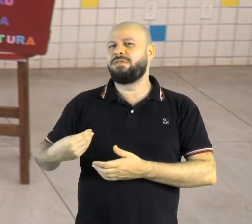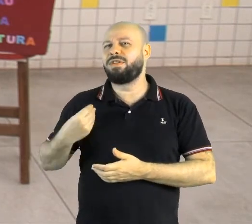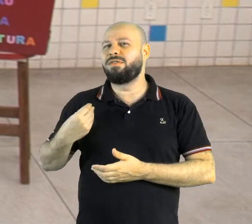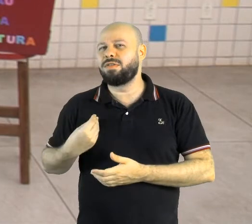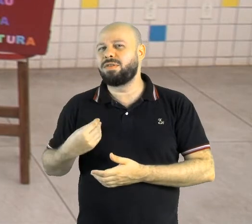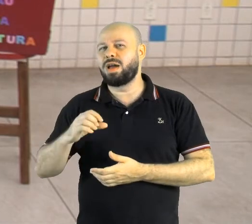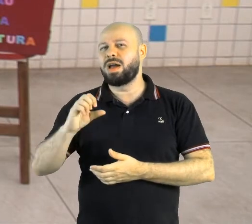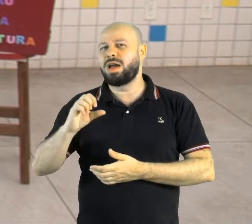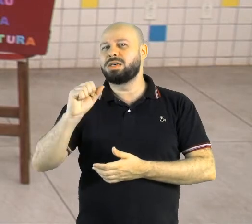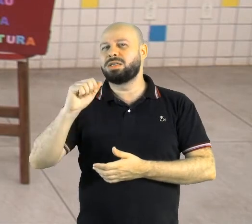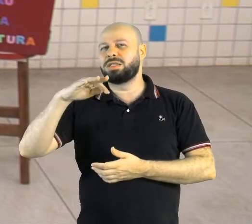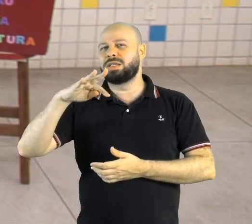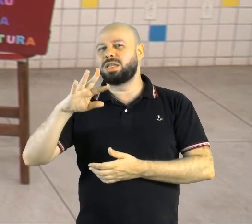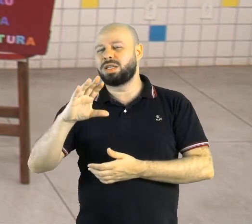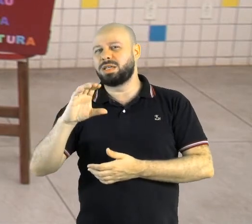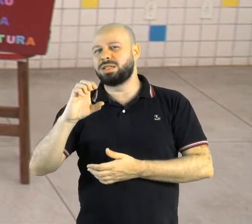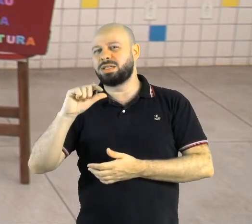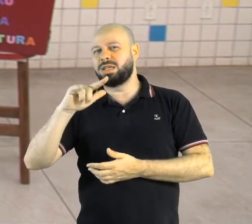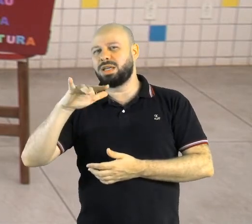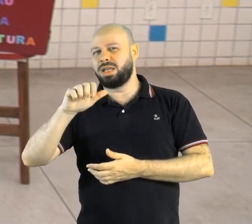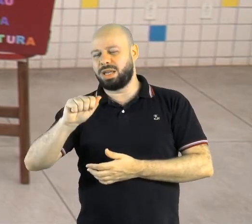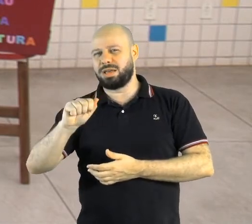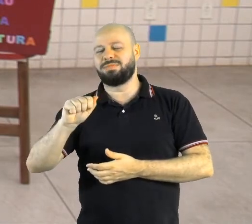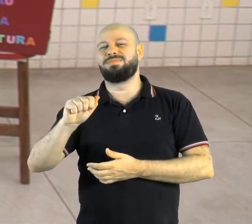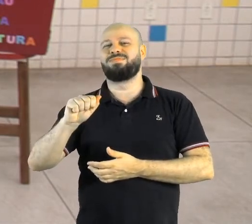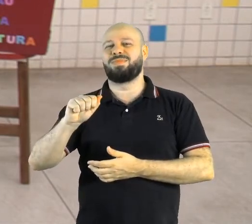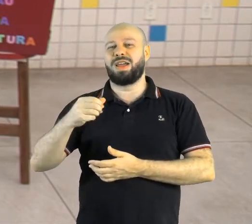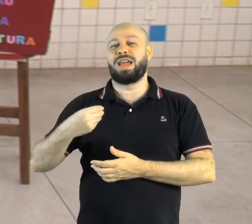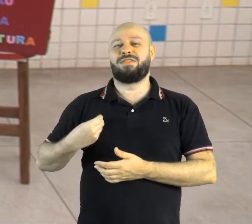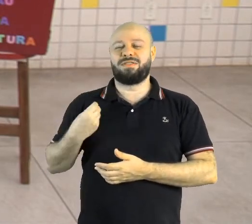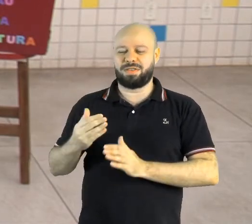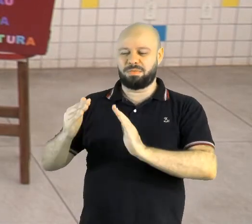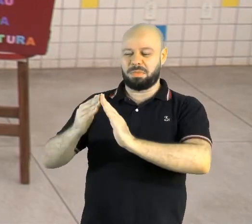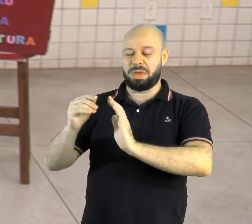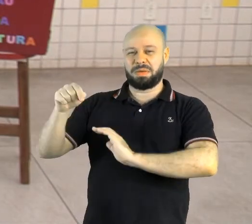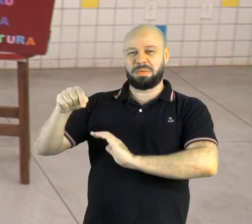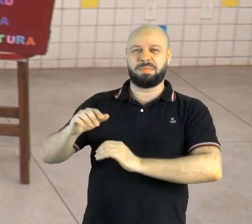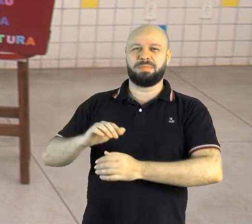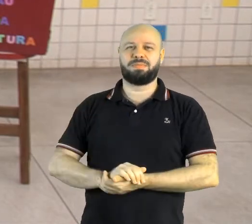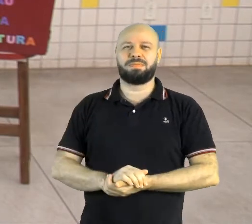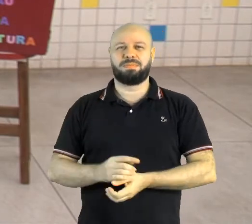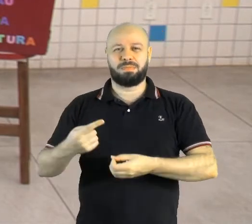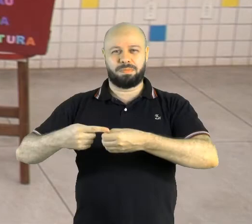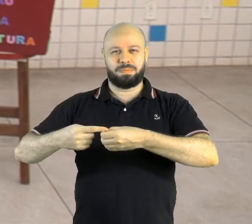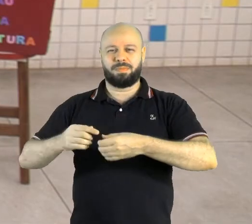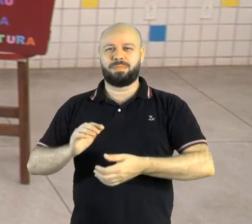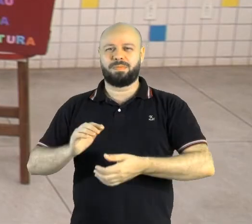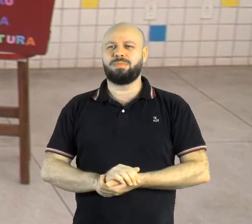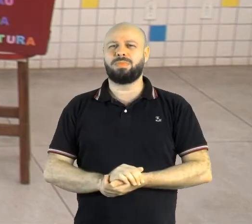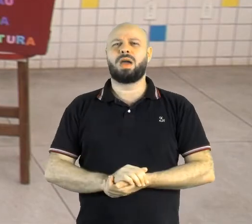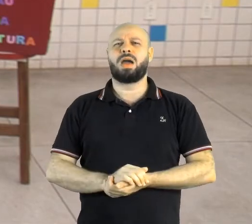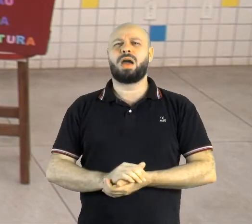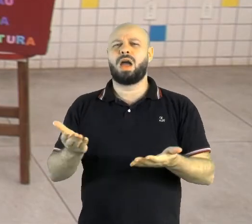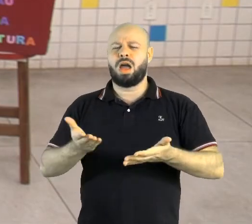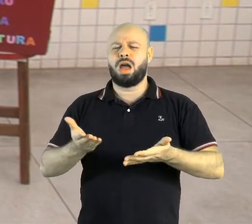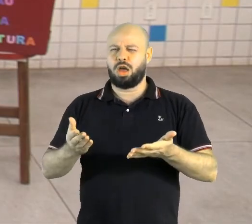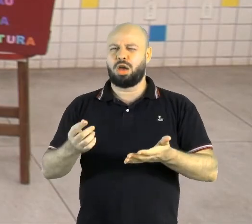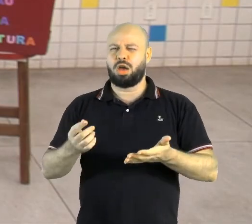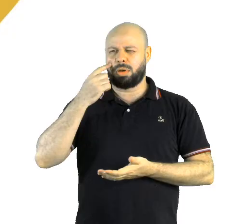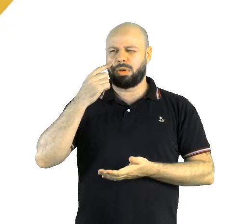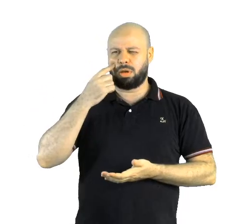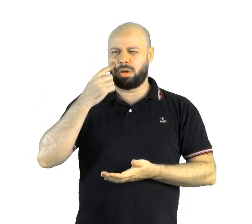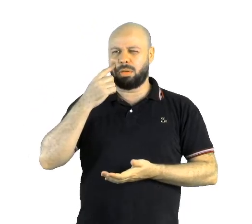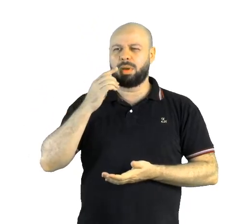Santa Cecília, a cidade onde ele mora. Então, agora preste atenção na tabela que nós vamos apresentar, vai estar no